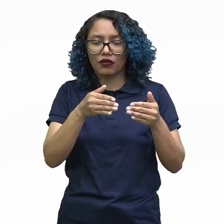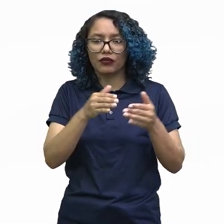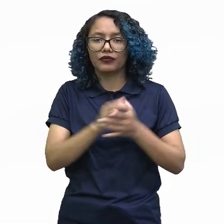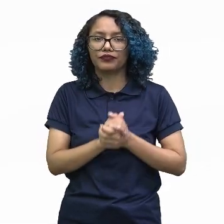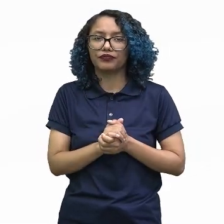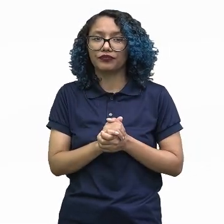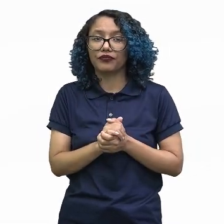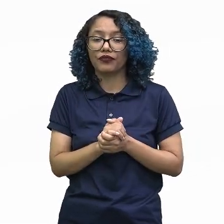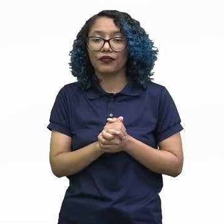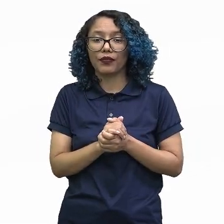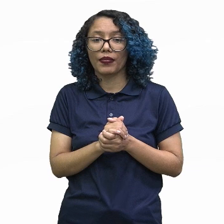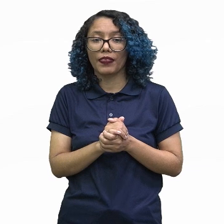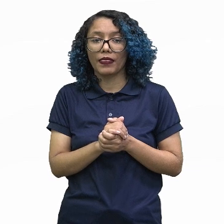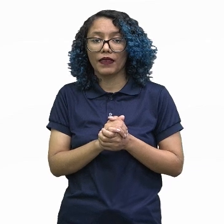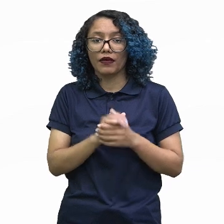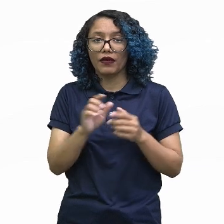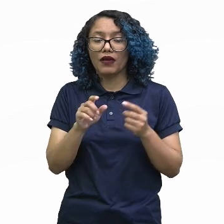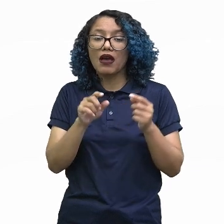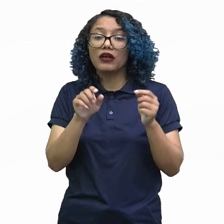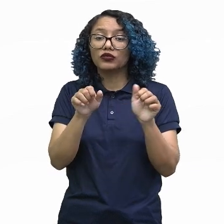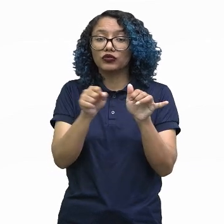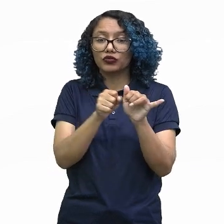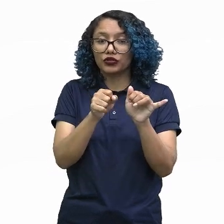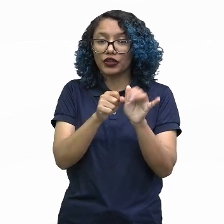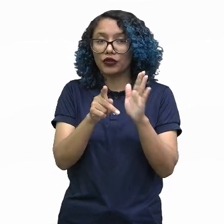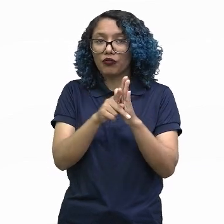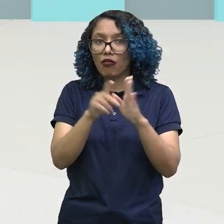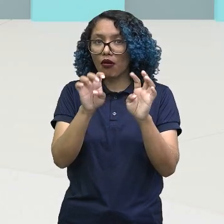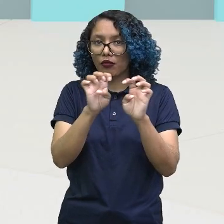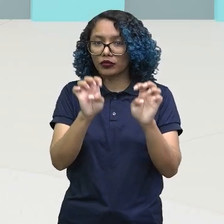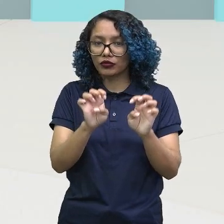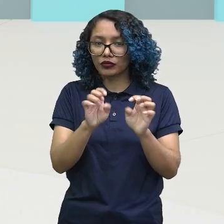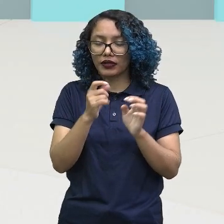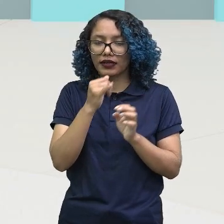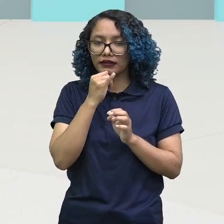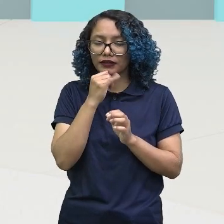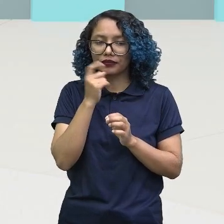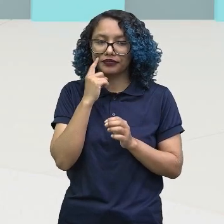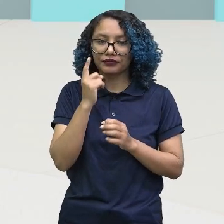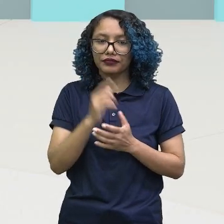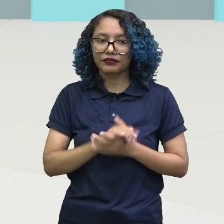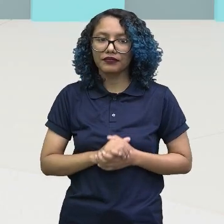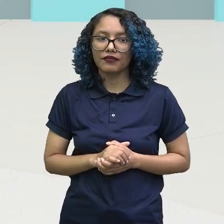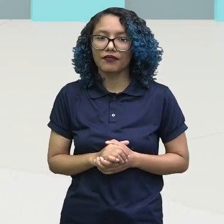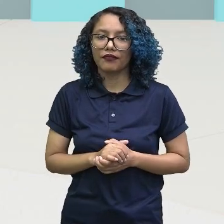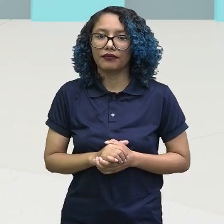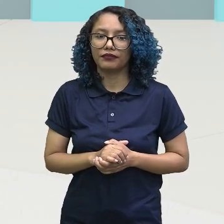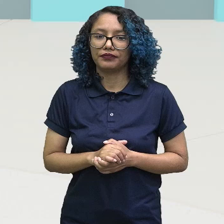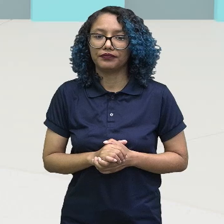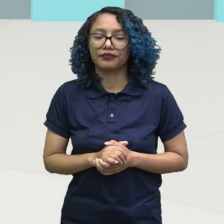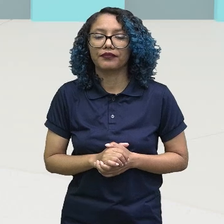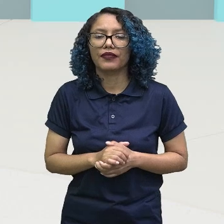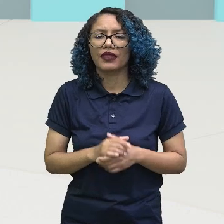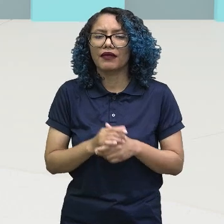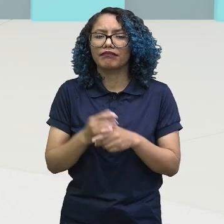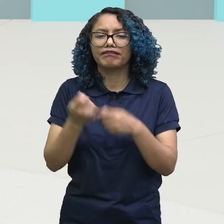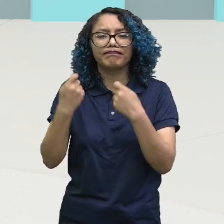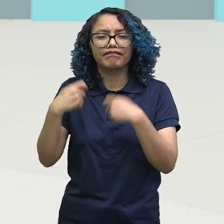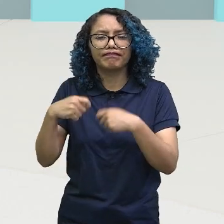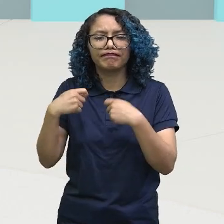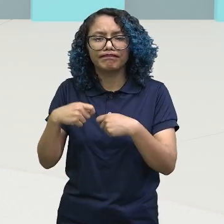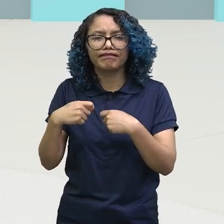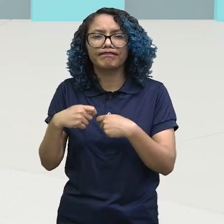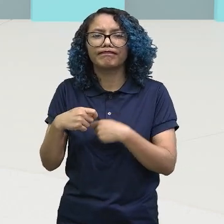como sujeito da estrutura. Então, vamos ver o exemplo. É necessário que tenhamos dinheiro,